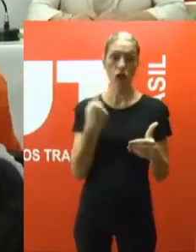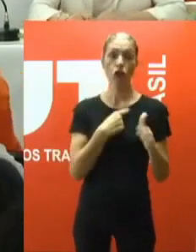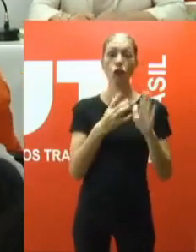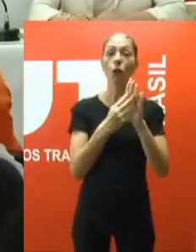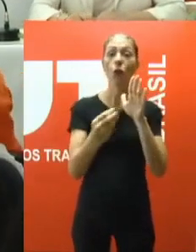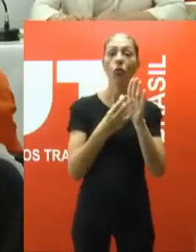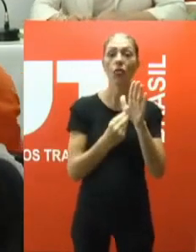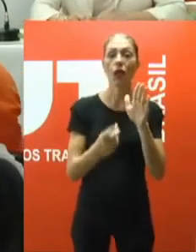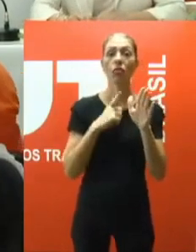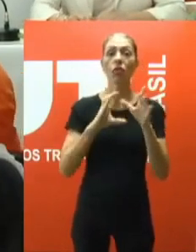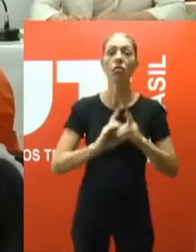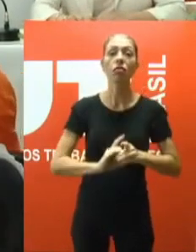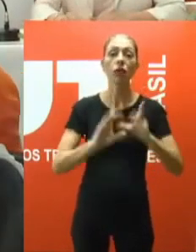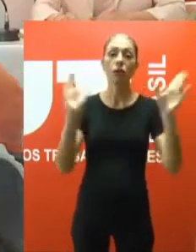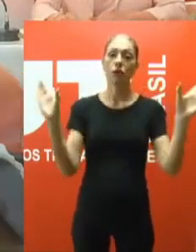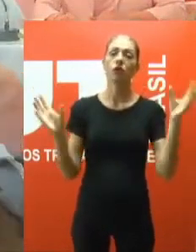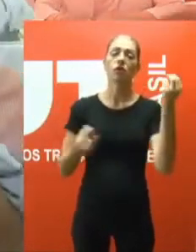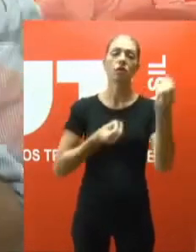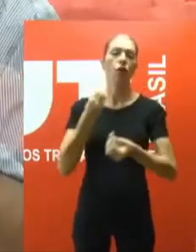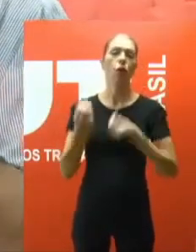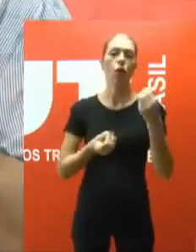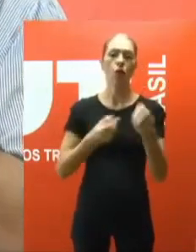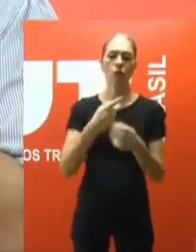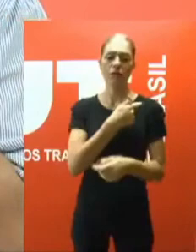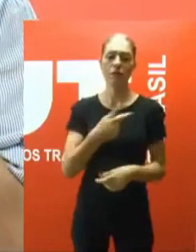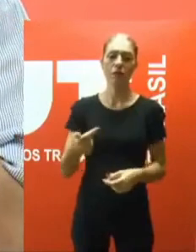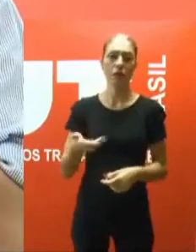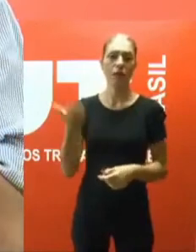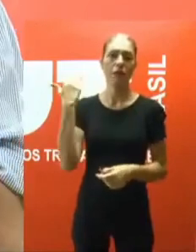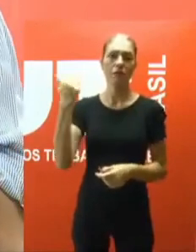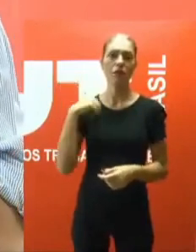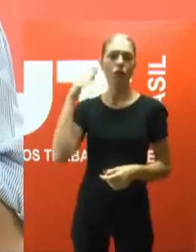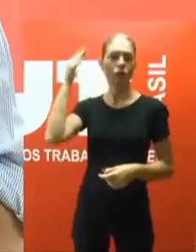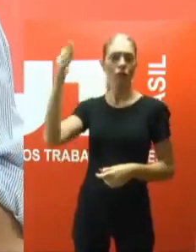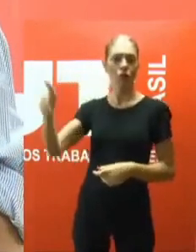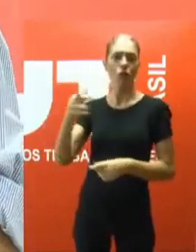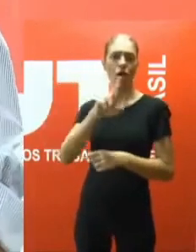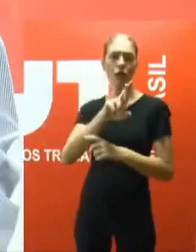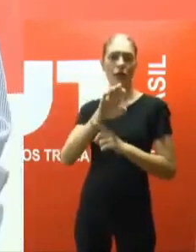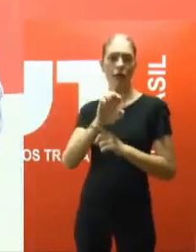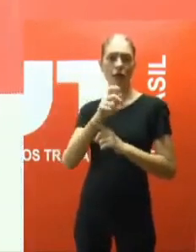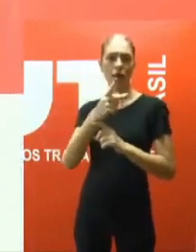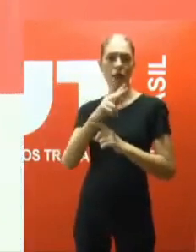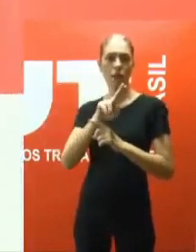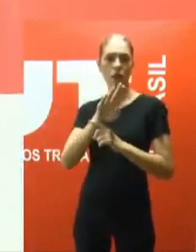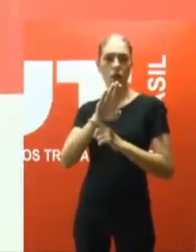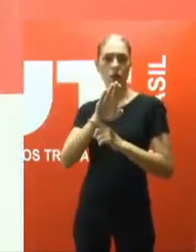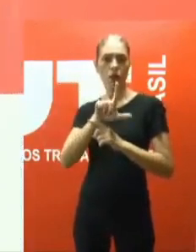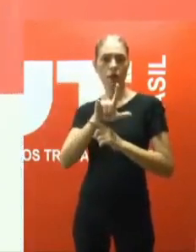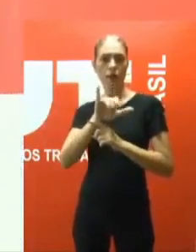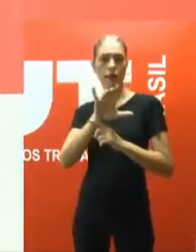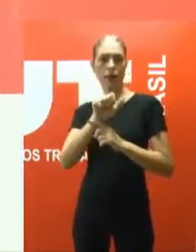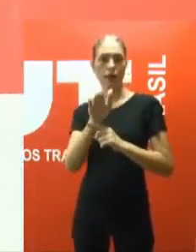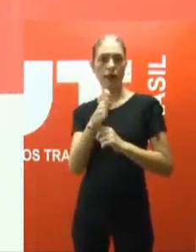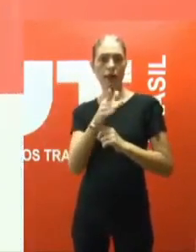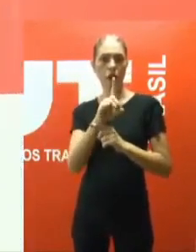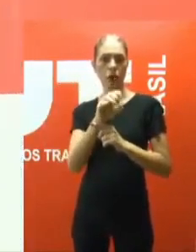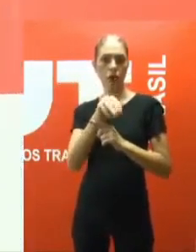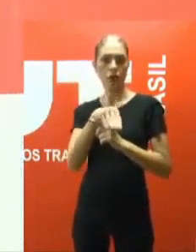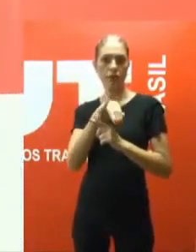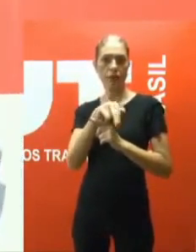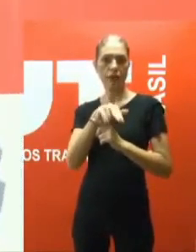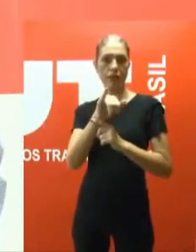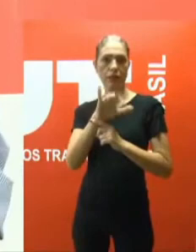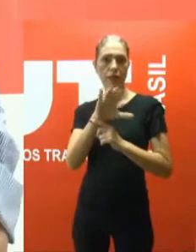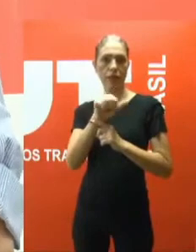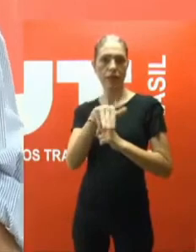a democracia. Semana passada eu estava em República Dominicana e todos os companheiros e companheiras que chegavam perto de mim diziam: